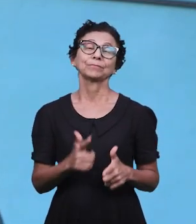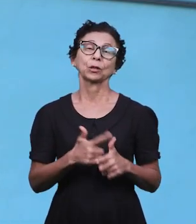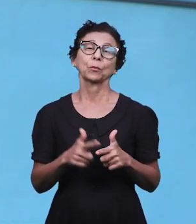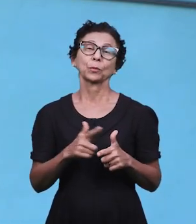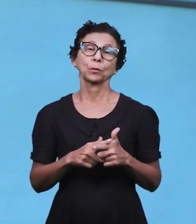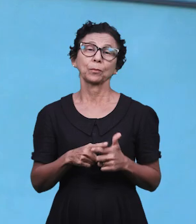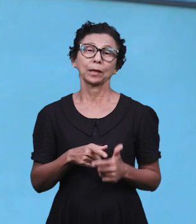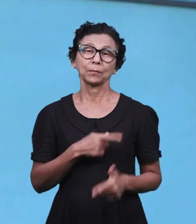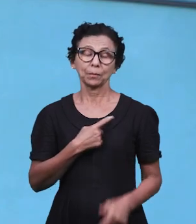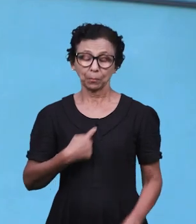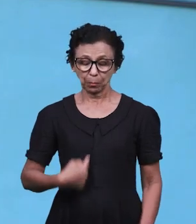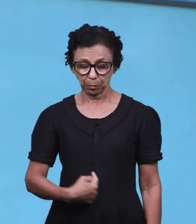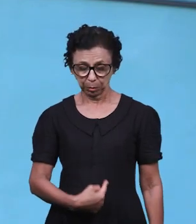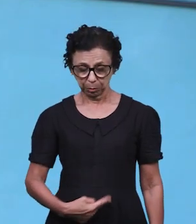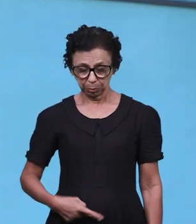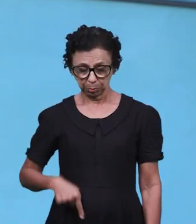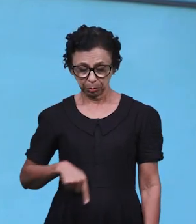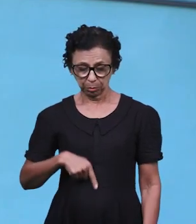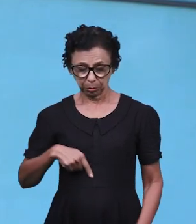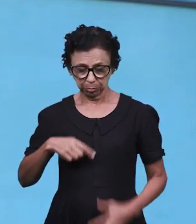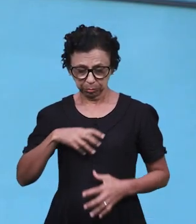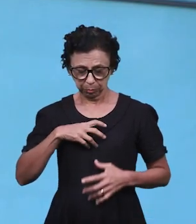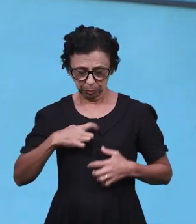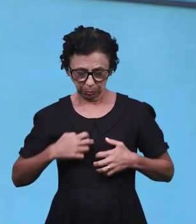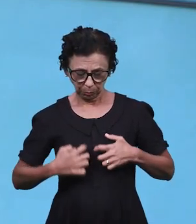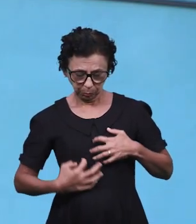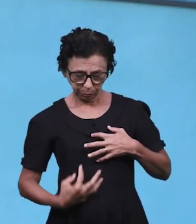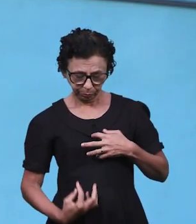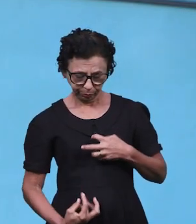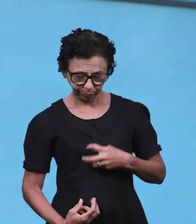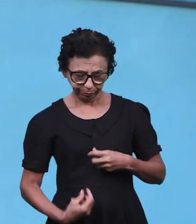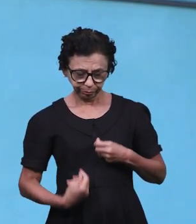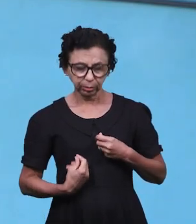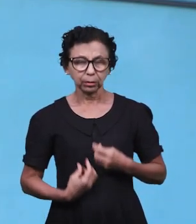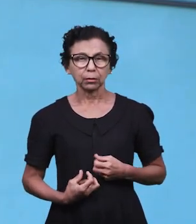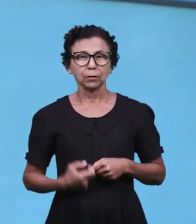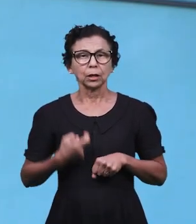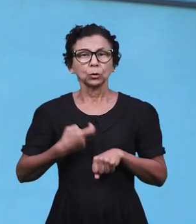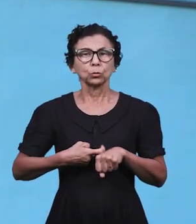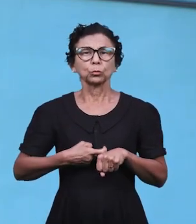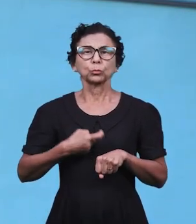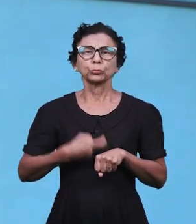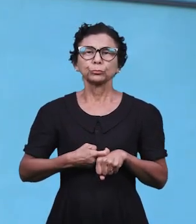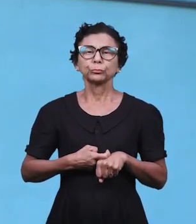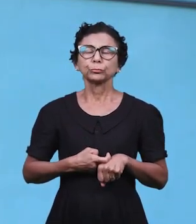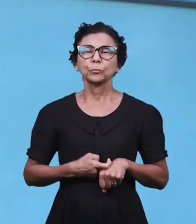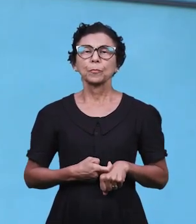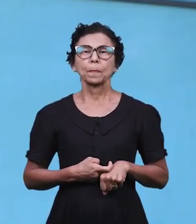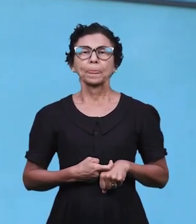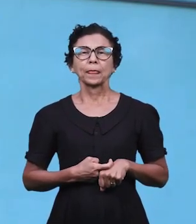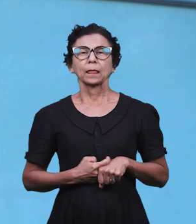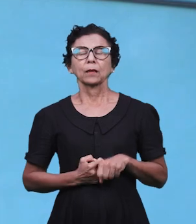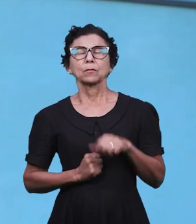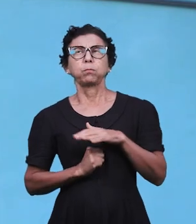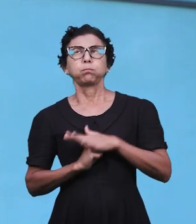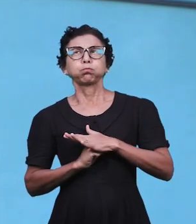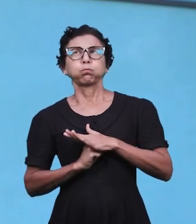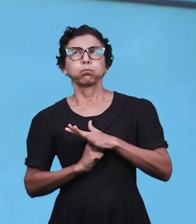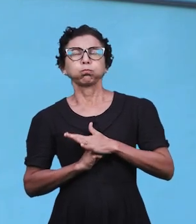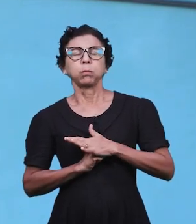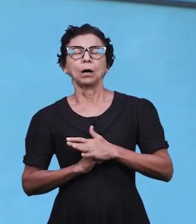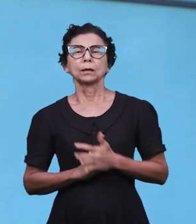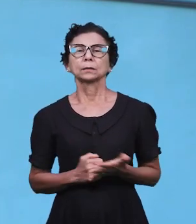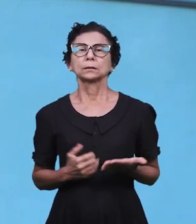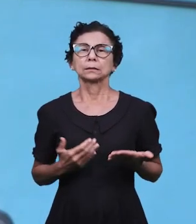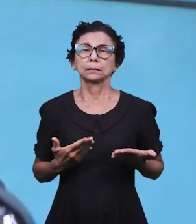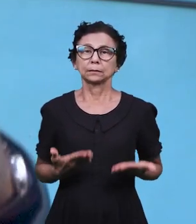ter problemas gastrointestinais por conta dessa pouca salivação. Então, o cirurgião dentista, ele está apto